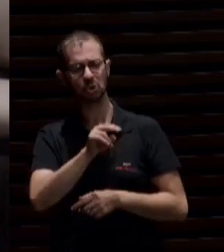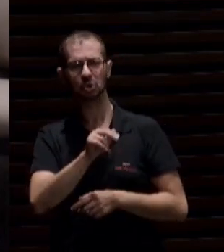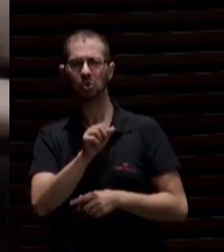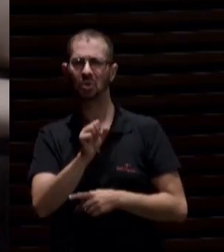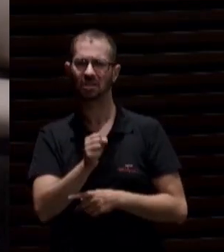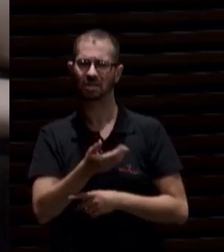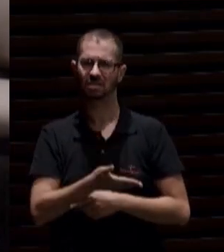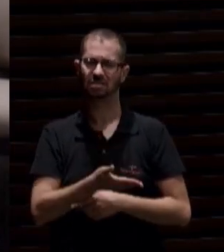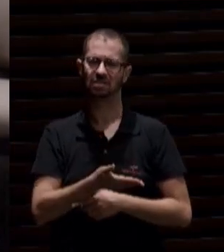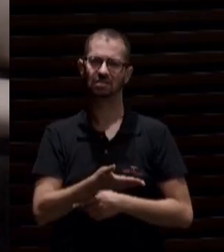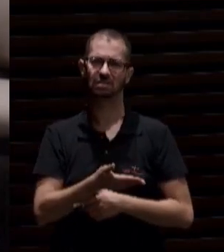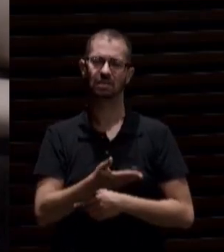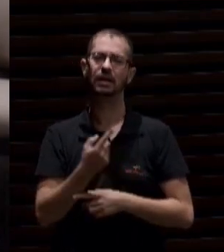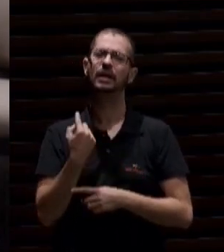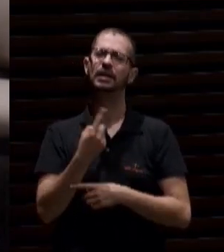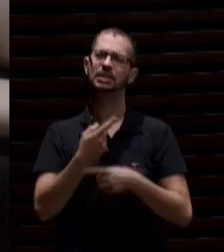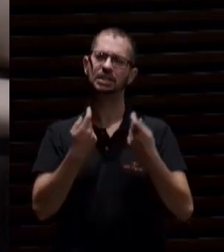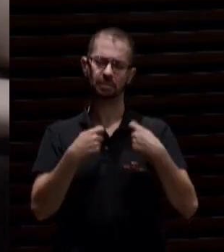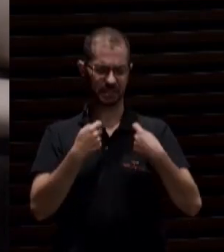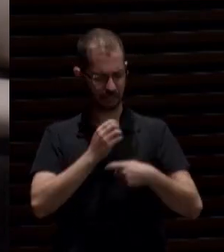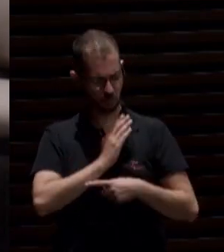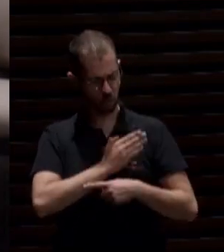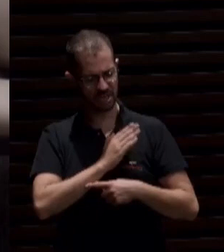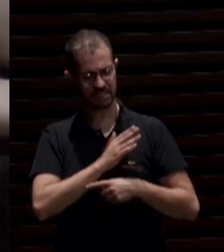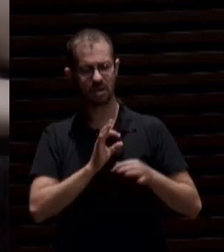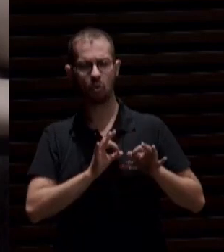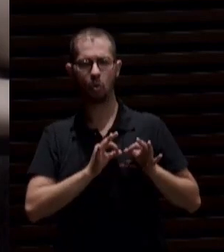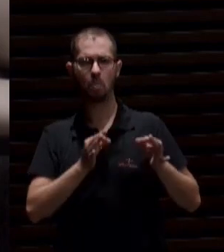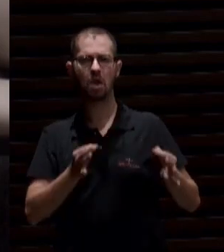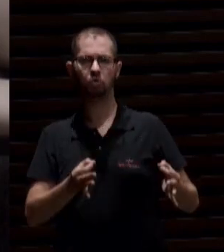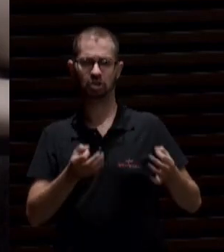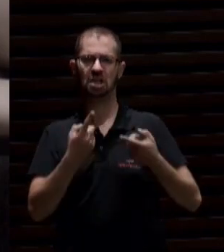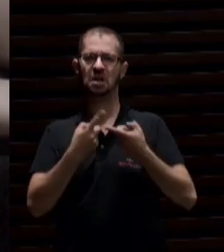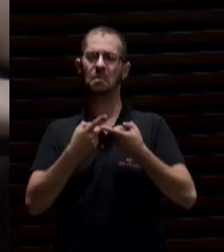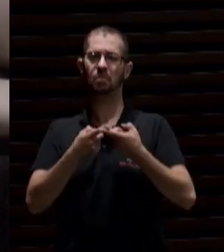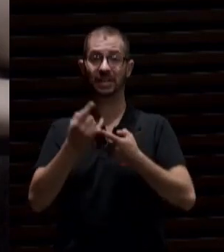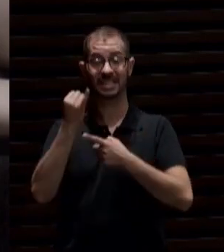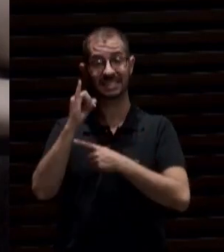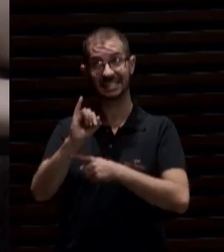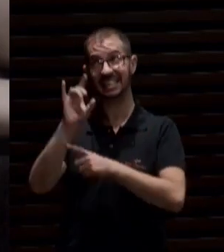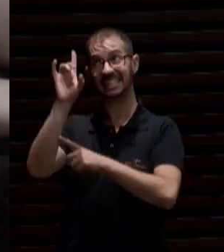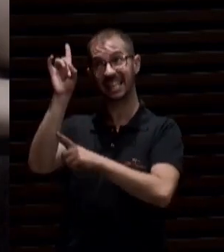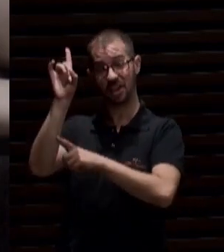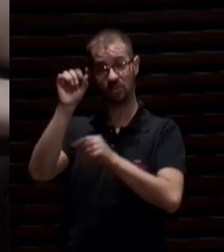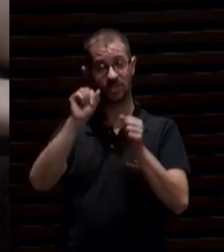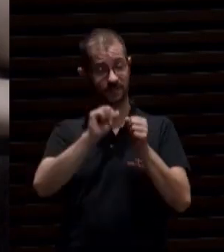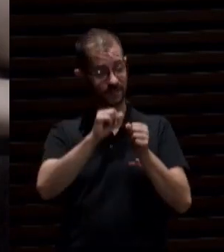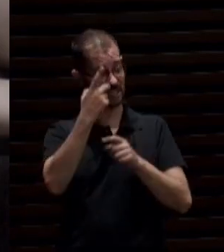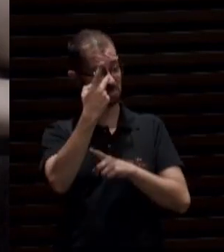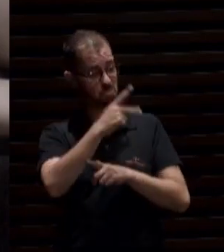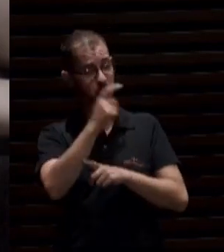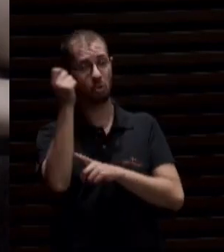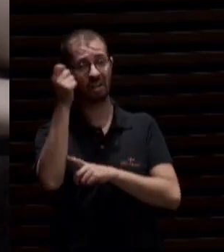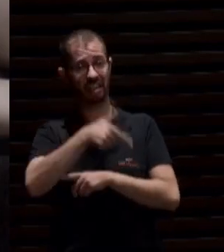Meus irmãos, precisamos ter um coração humilde. Porque se de fato Deus, porém, fez algo, e não é porque